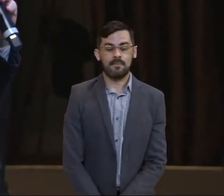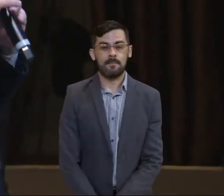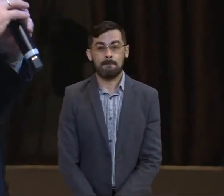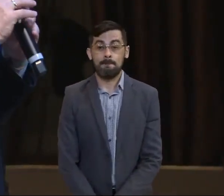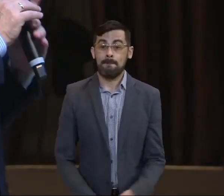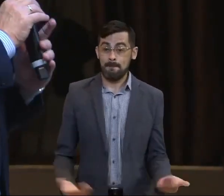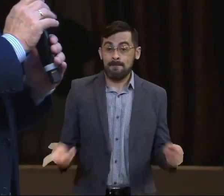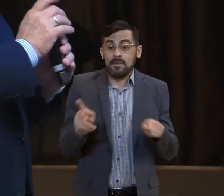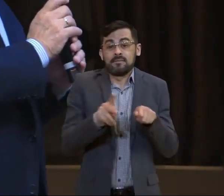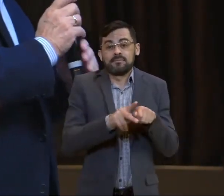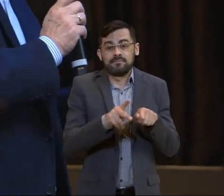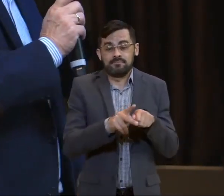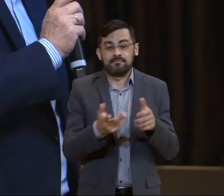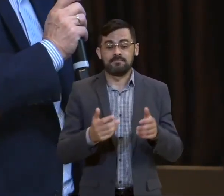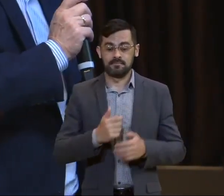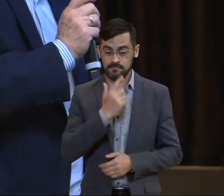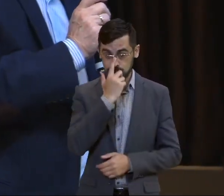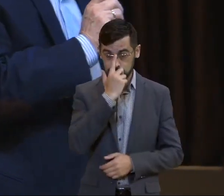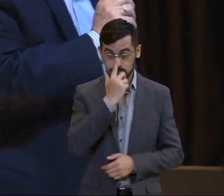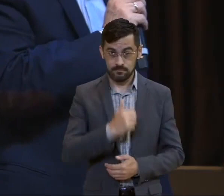Esse mesmo Pedro